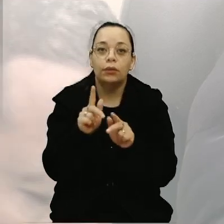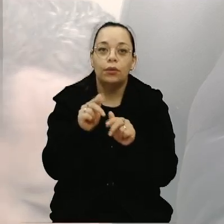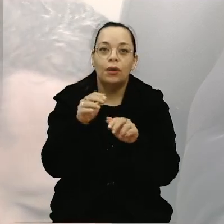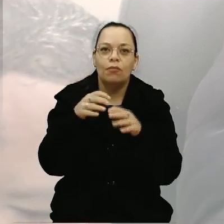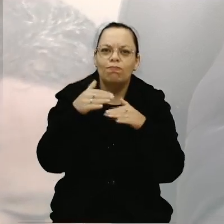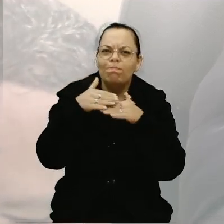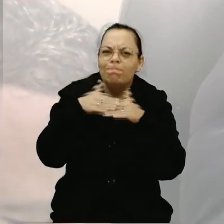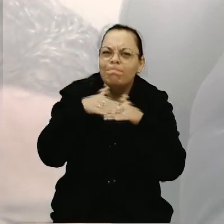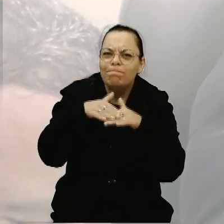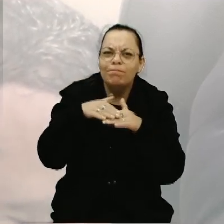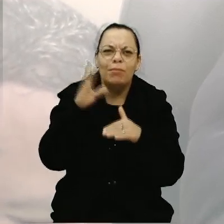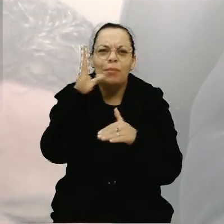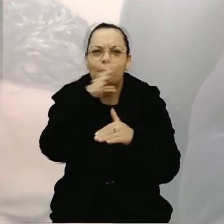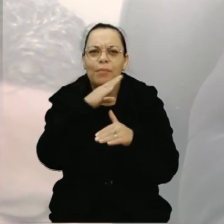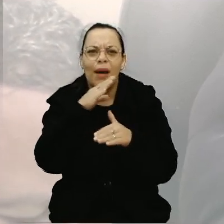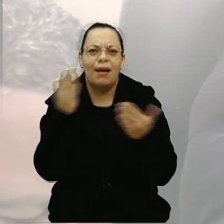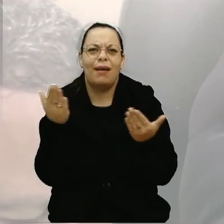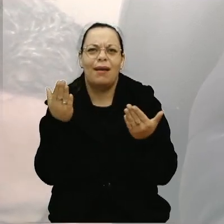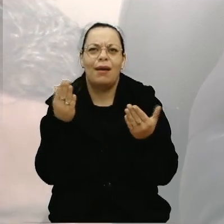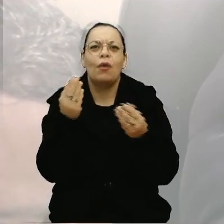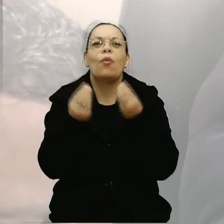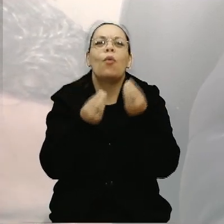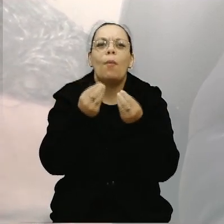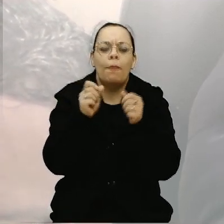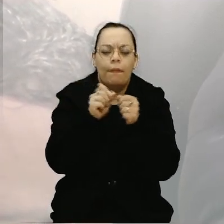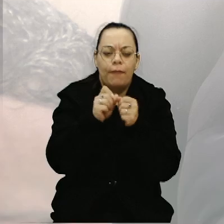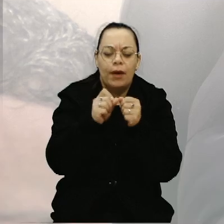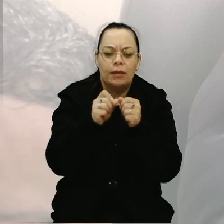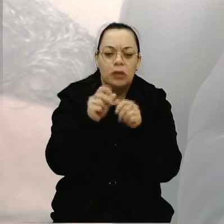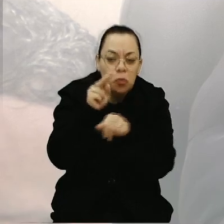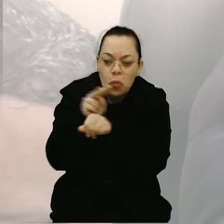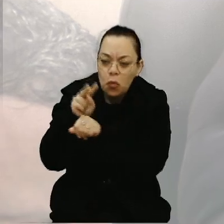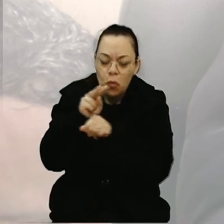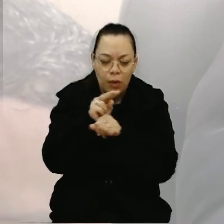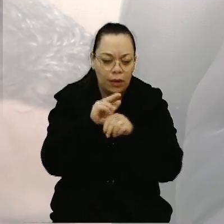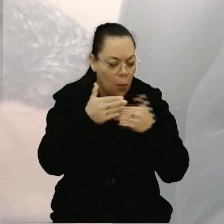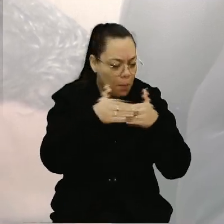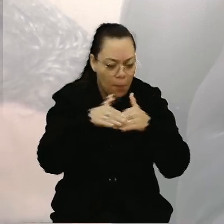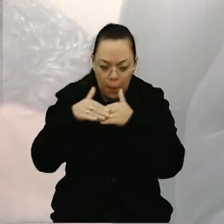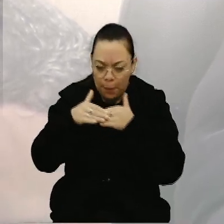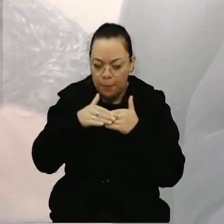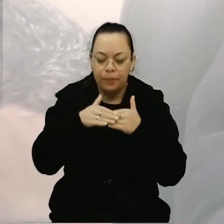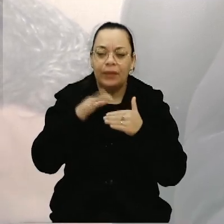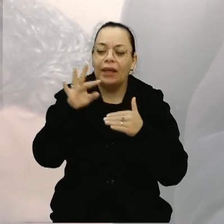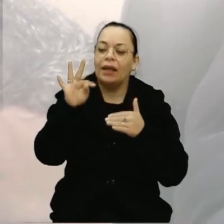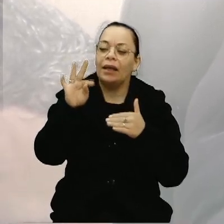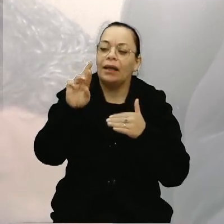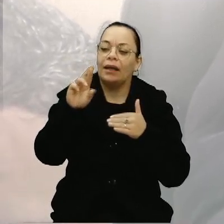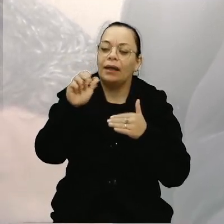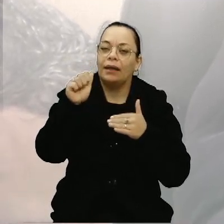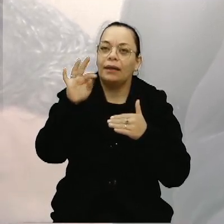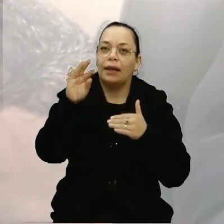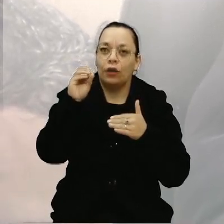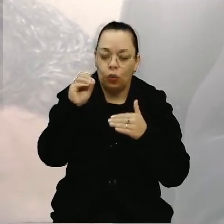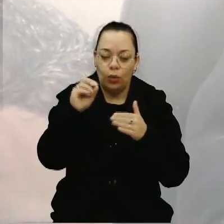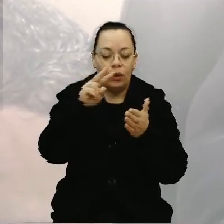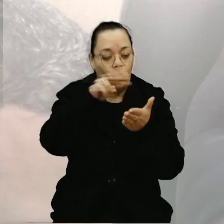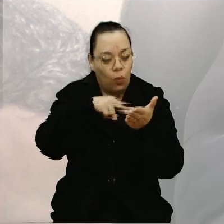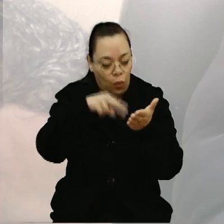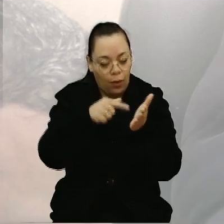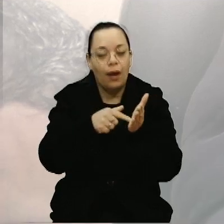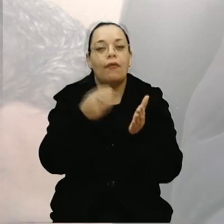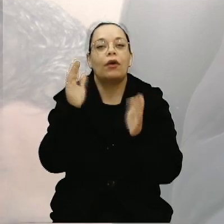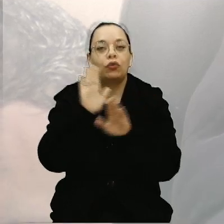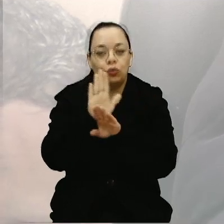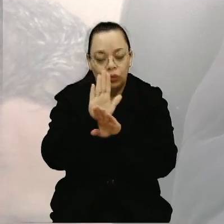mal feito, de que forma que tem que ser o trator, que proteção dá para colocar no trator. Então, com esse manual, eu acredito que possa ajudar bastante. Então,